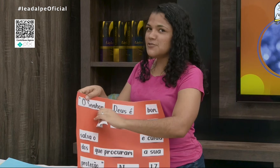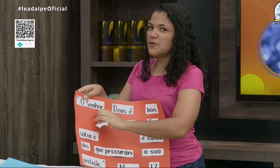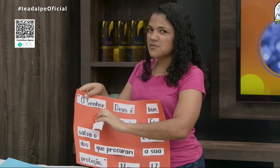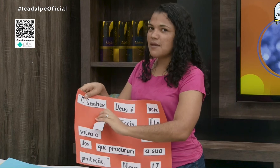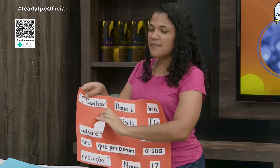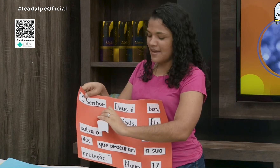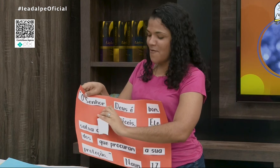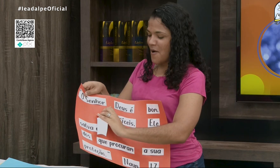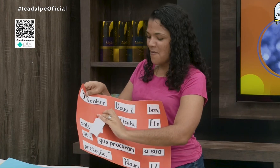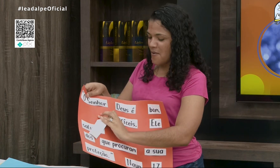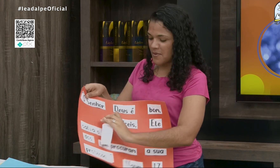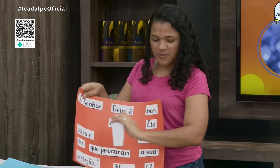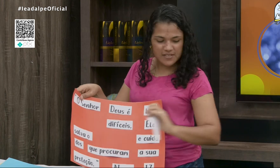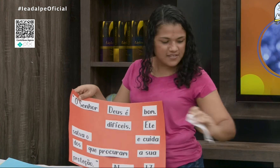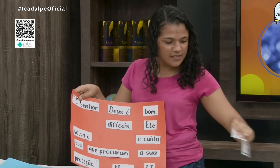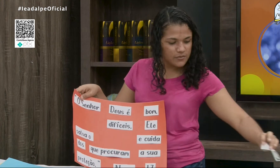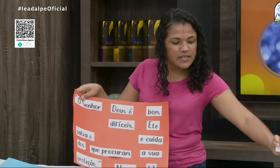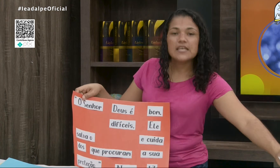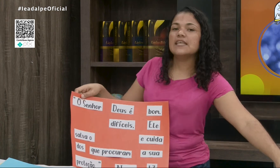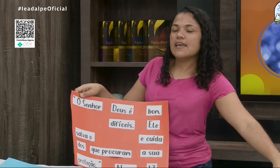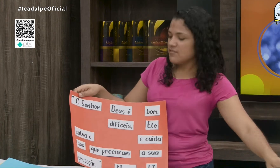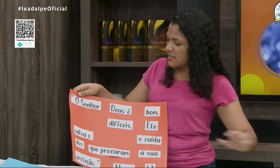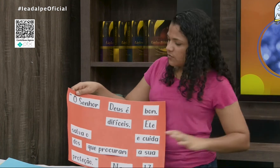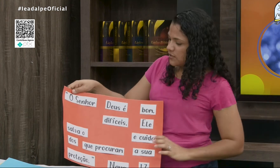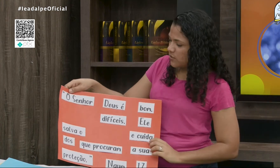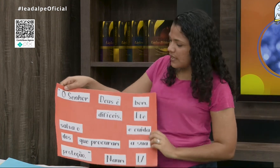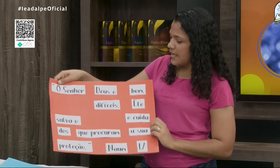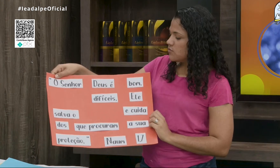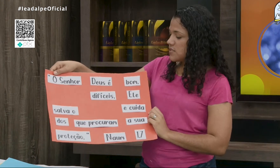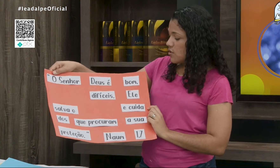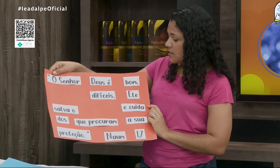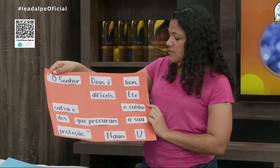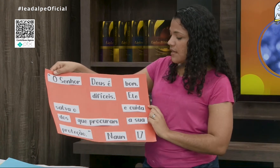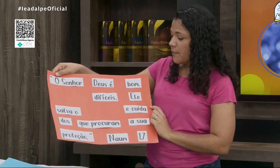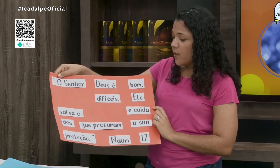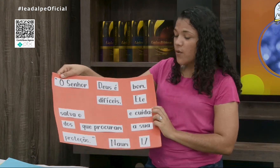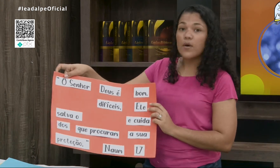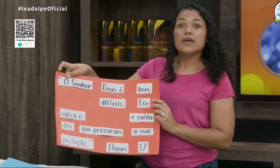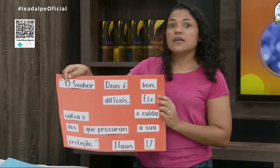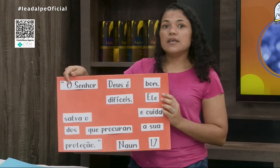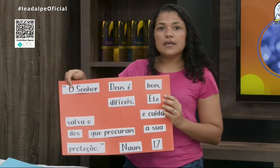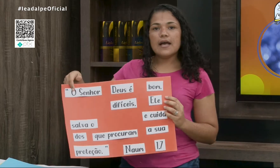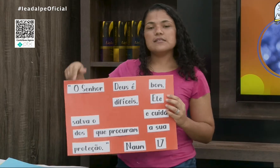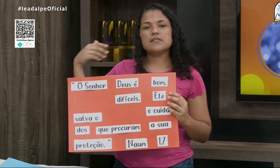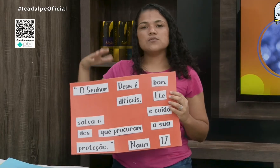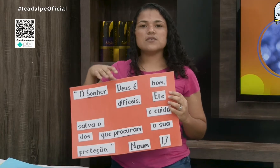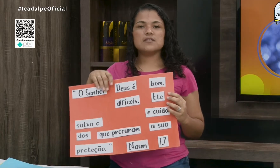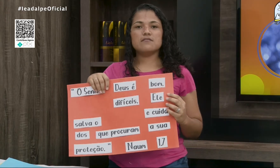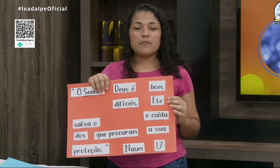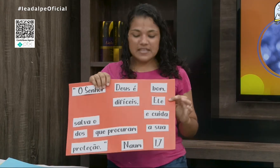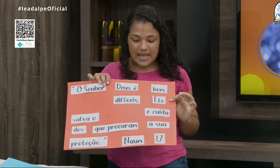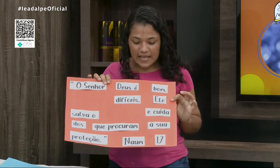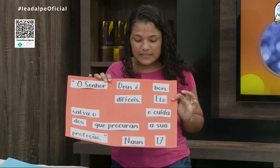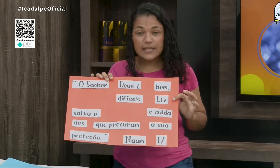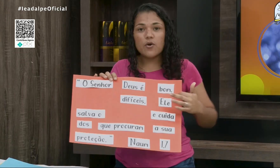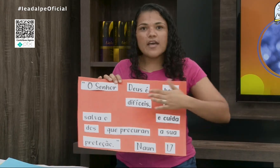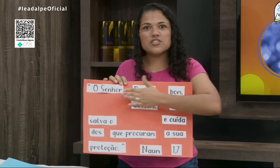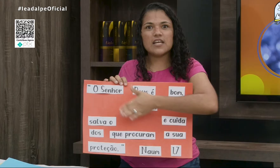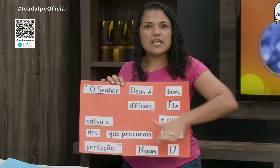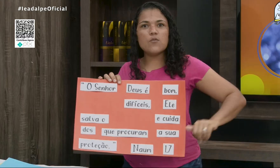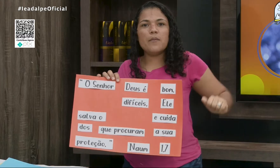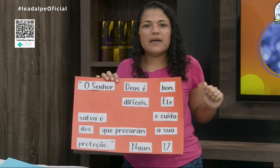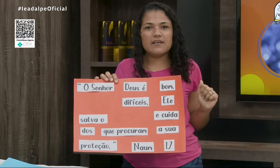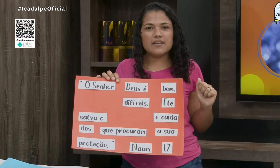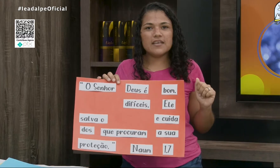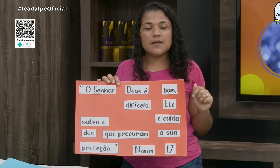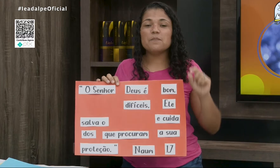mas eles vão saber qual é o memorizando. E aí você continua lendo. O Senhor Deus é bom. E assim sucessivamente, até não